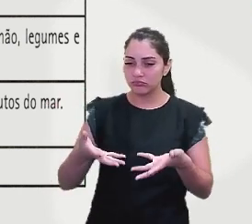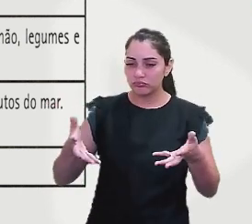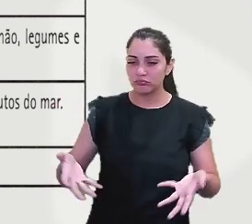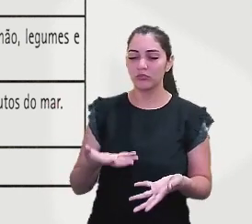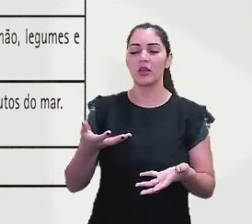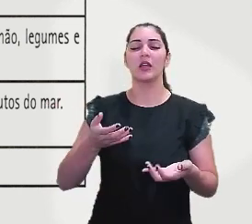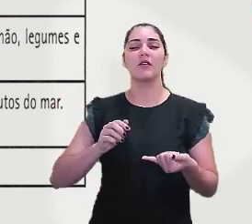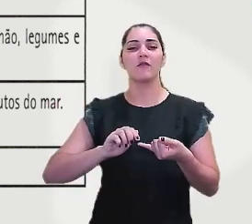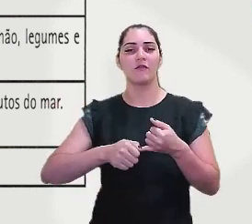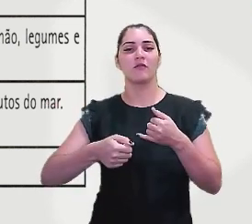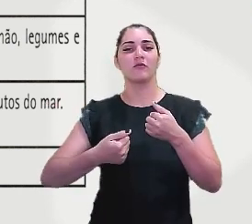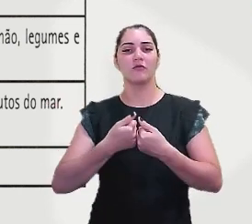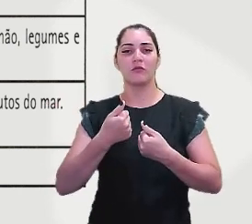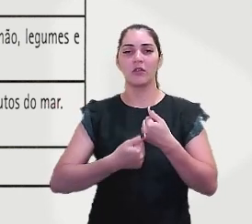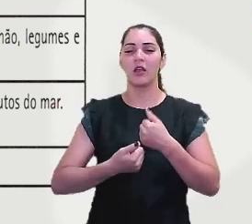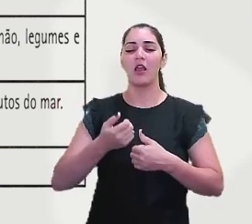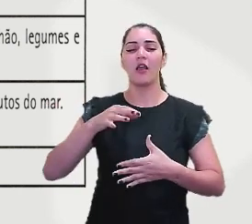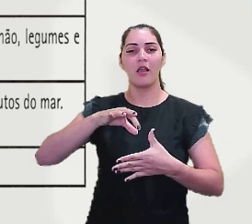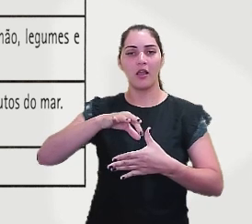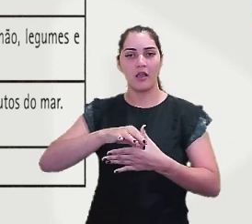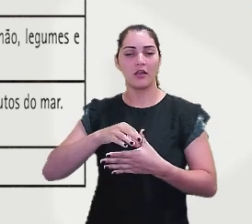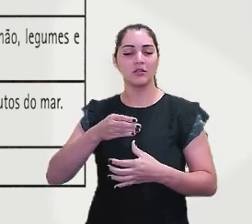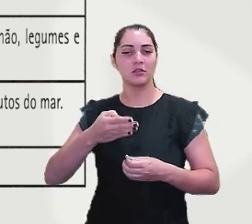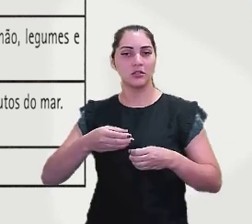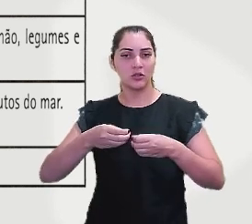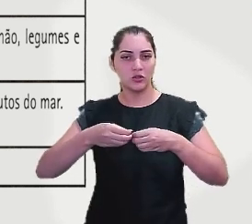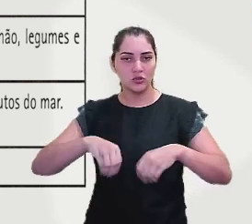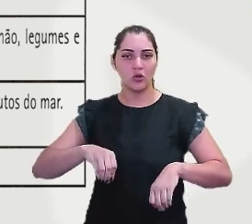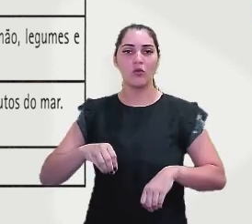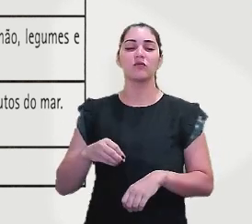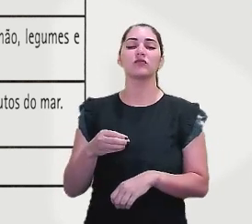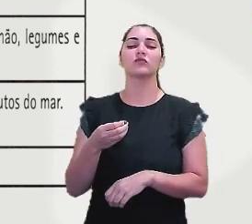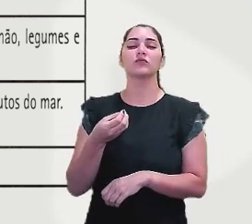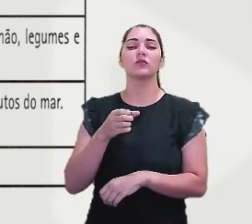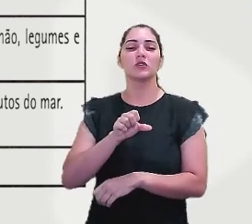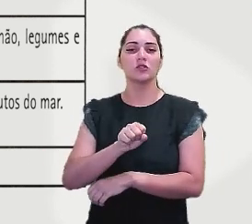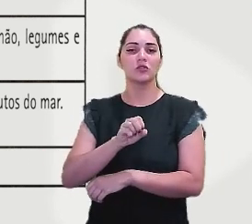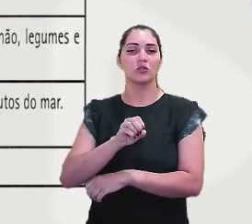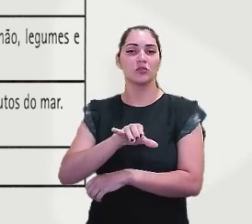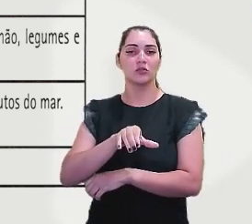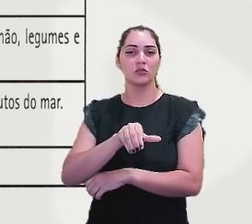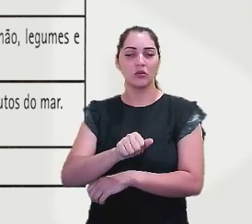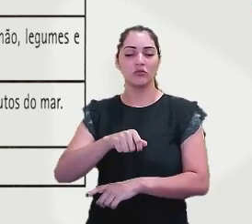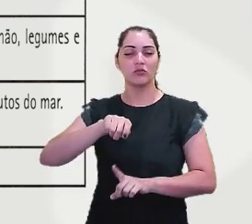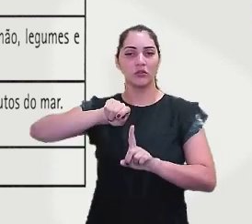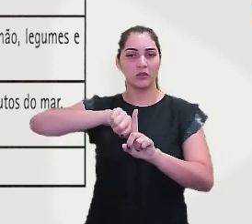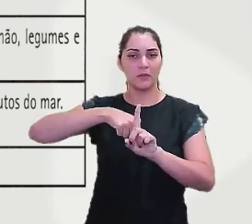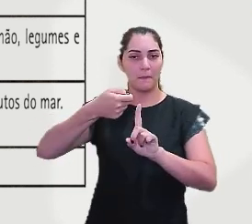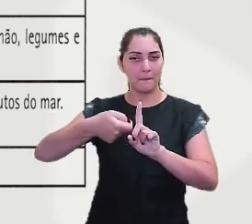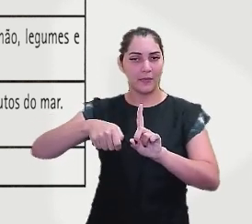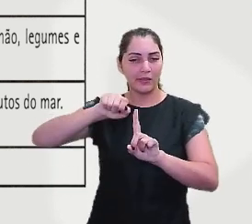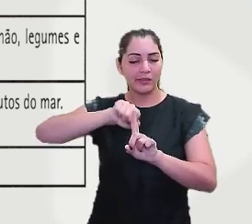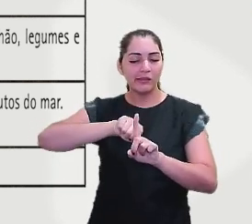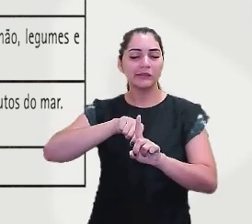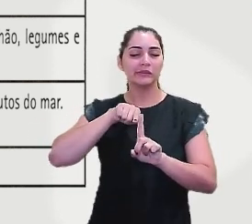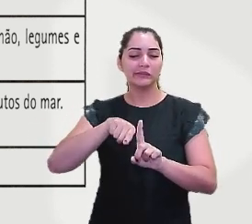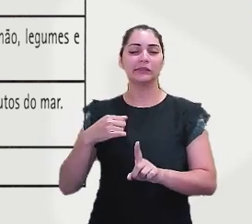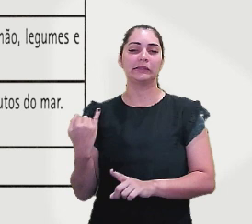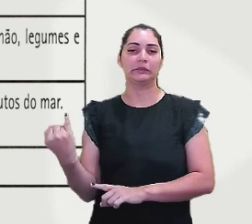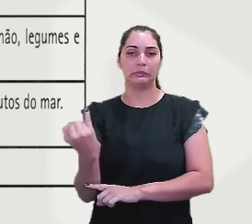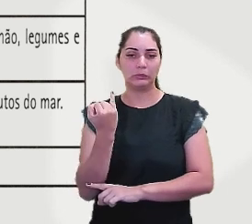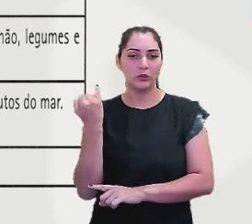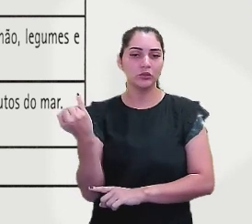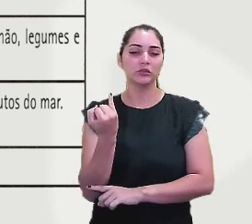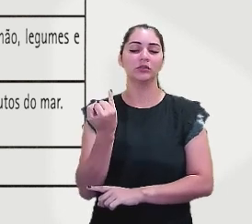cereais, peixes, carnes, ovos, peixes, soja e banana. São fontes riquíssimas, fontes importantíssimas desse sal